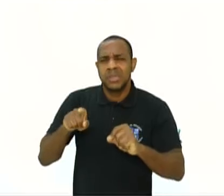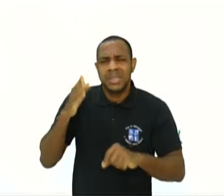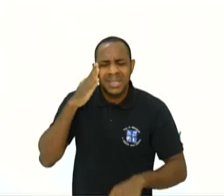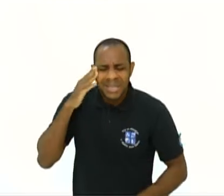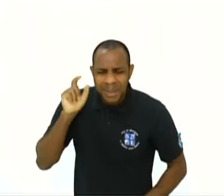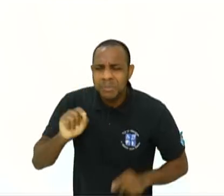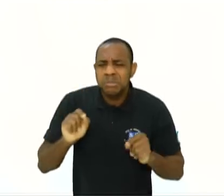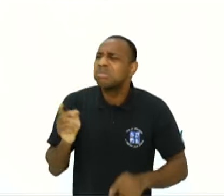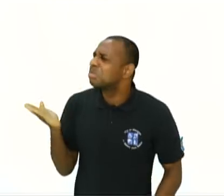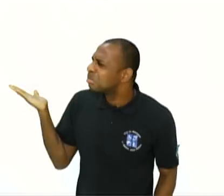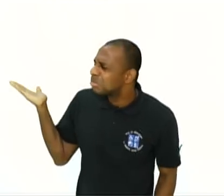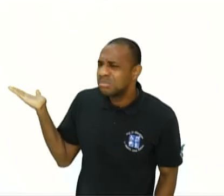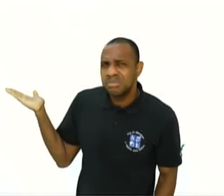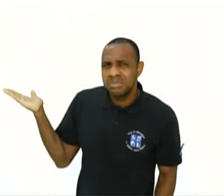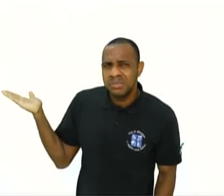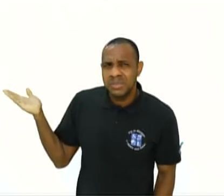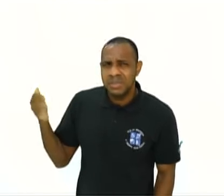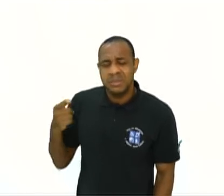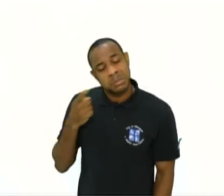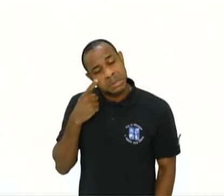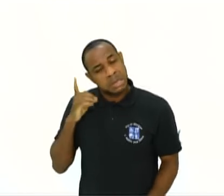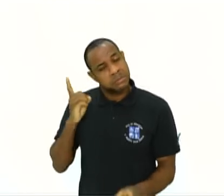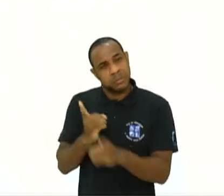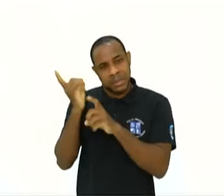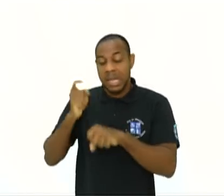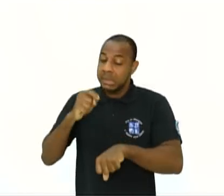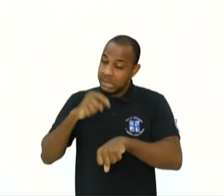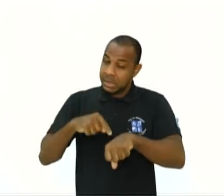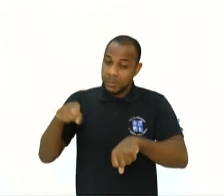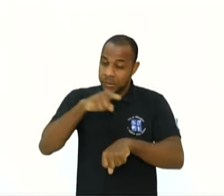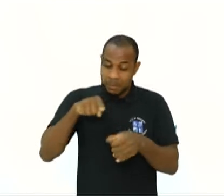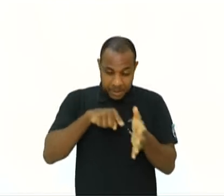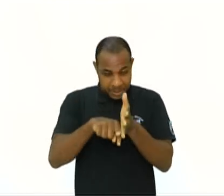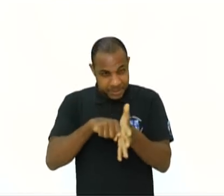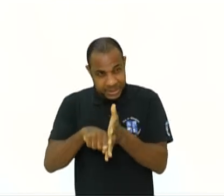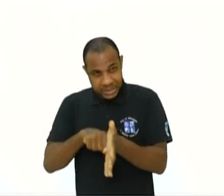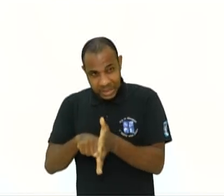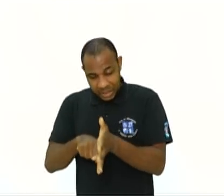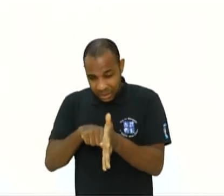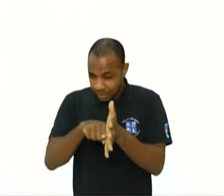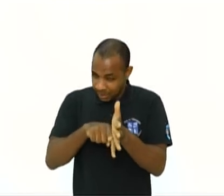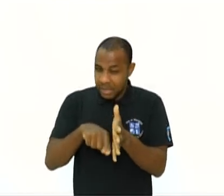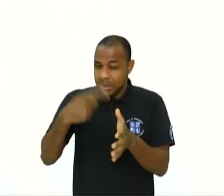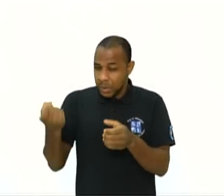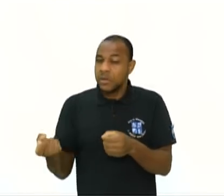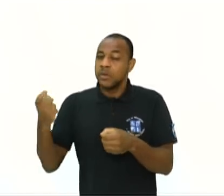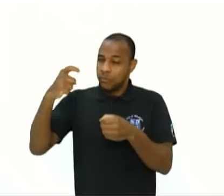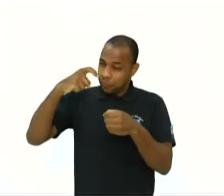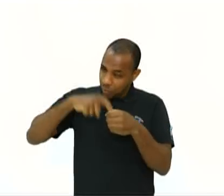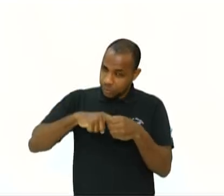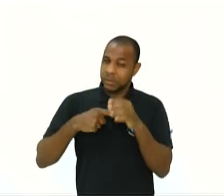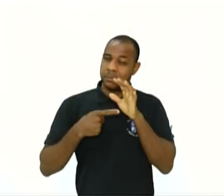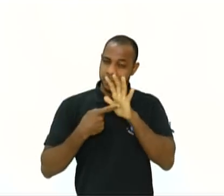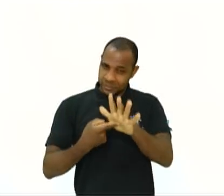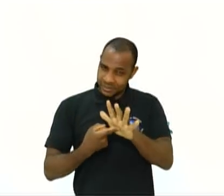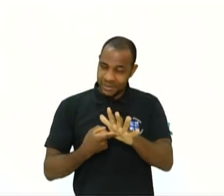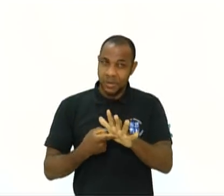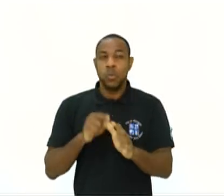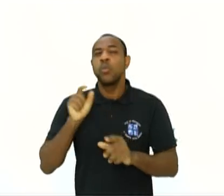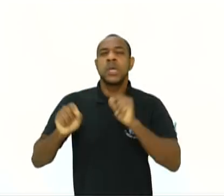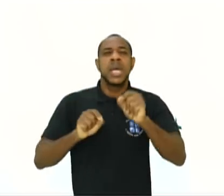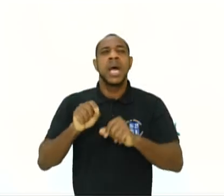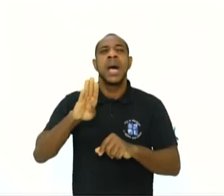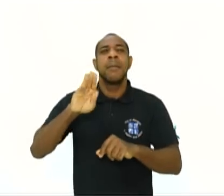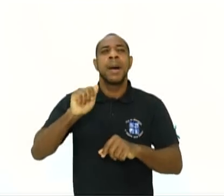Vamos tentar descobrir? Então um tempinho aí para você pesquisar. e depois a gente volta a falar um pouquinho do que é